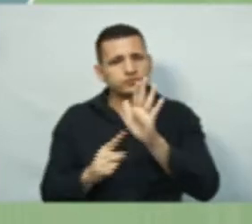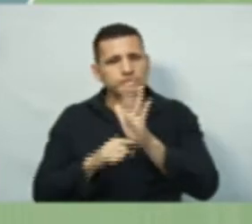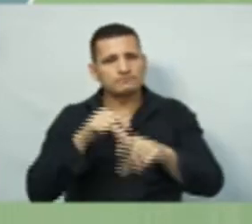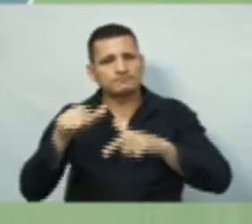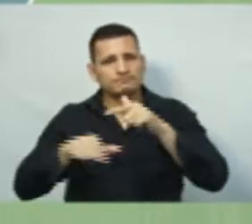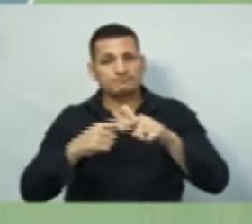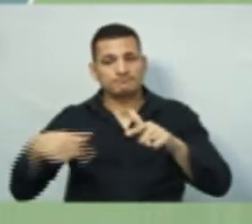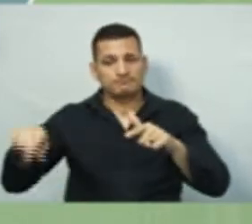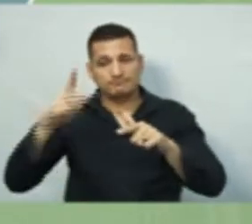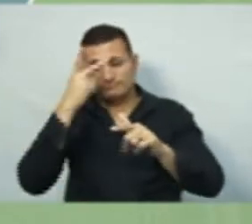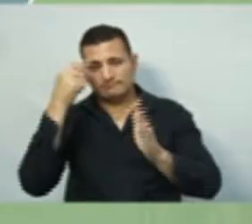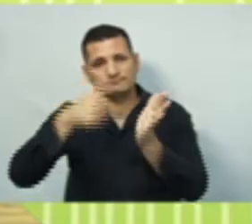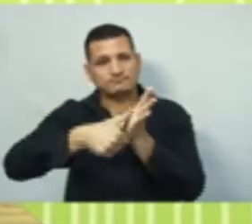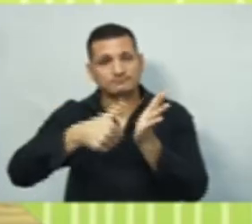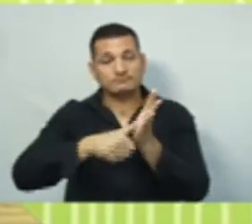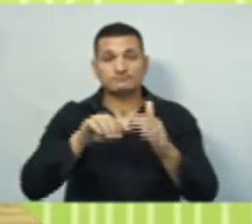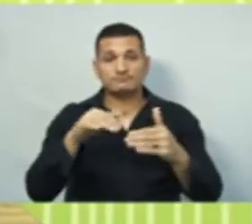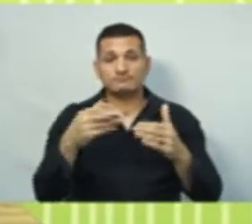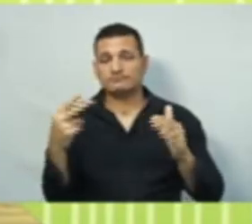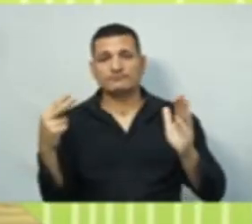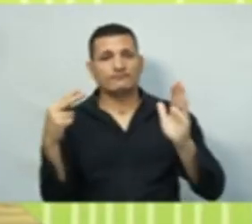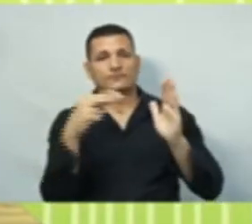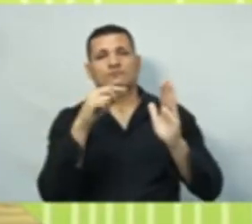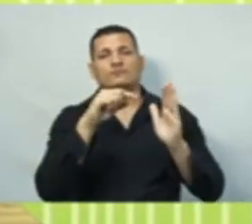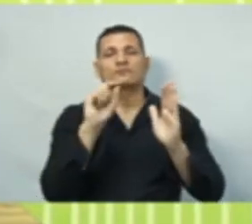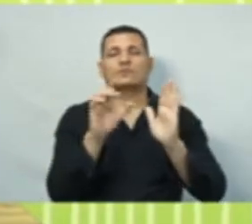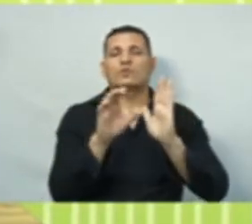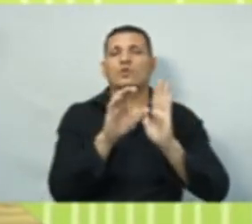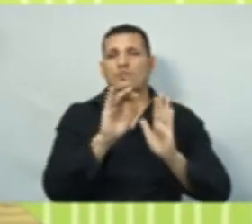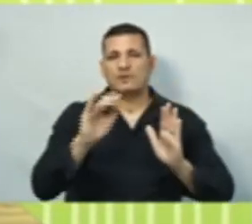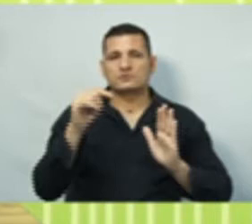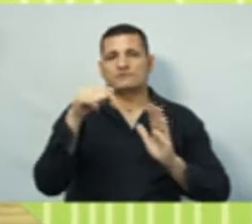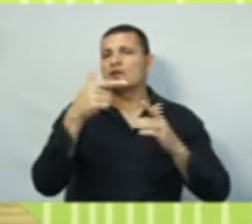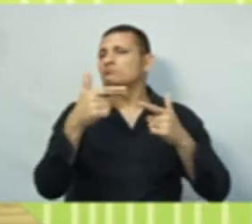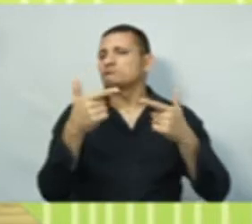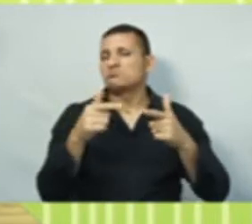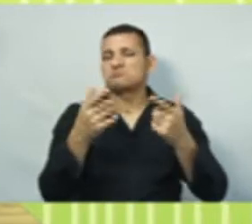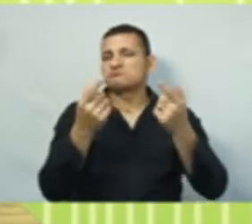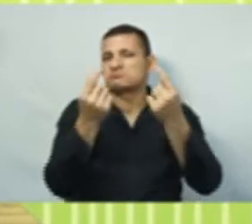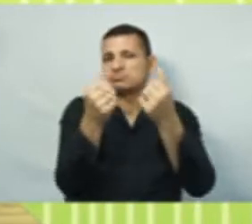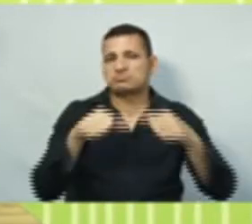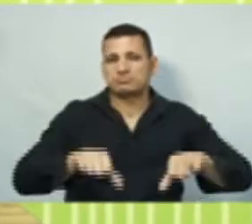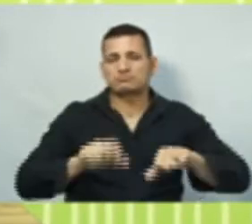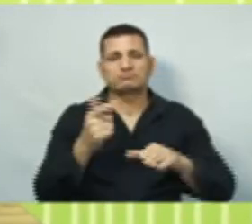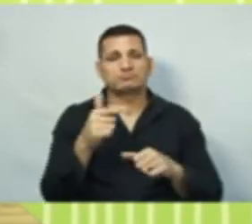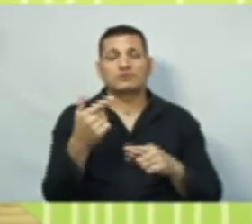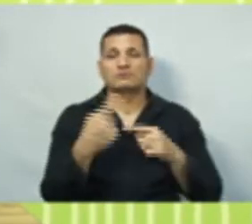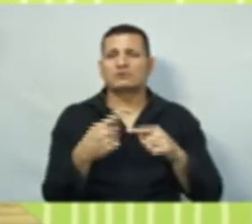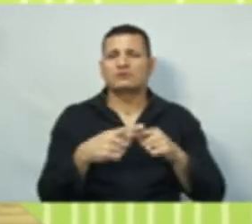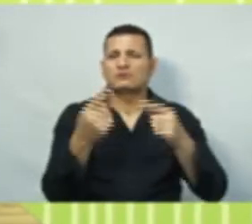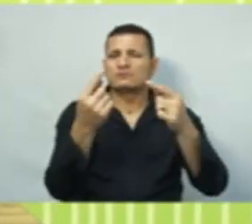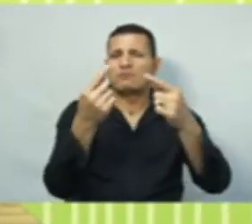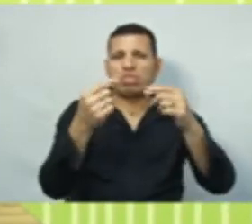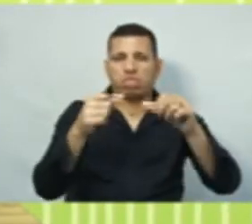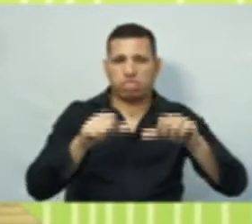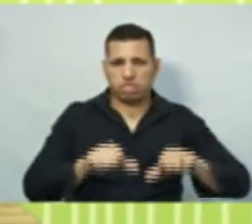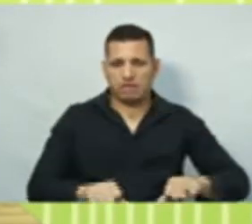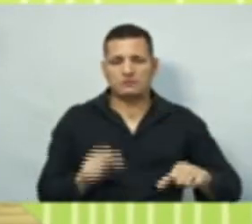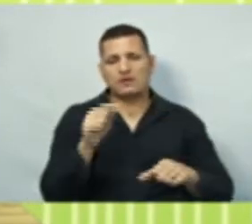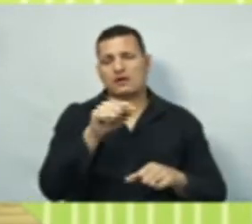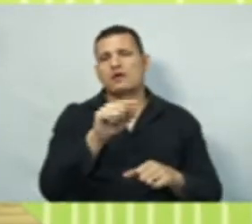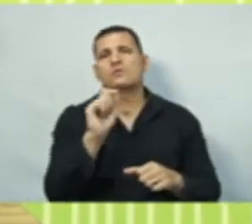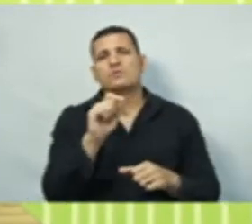cooperativa ela não está sujeita à falência, porque a falência ela é um procedimento mais, como